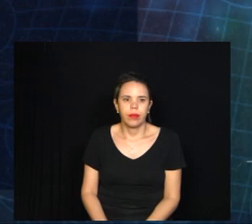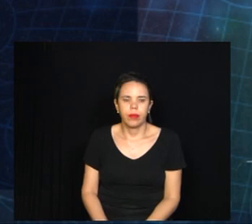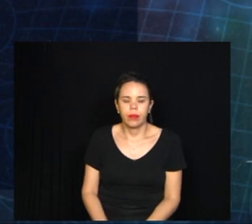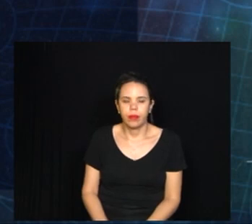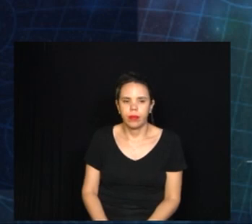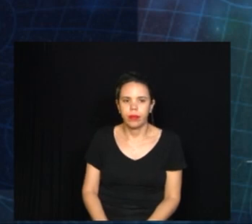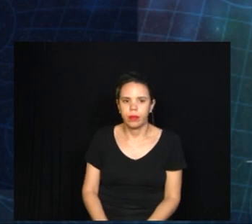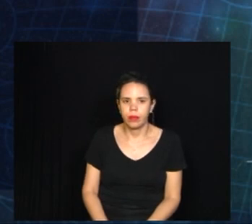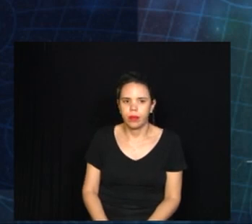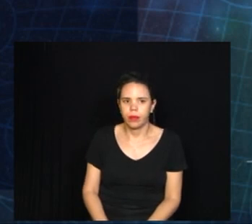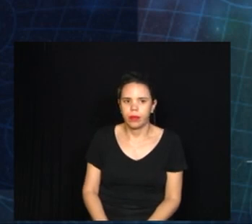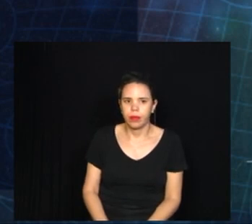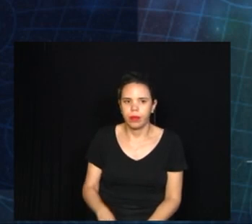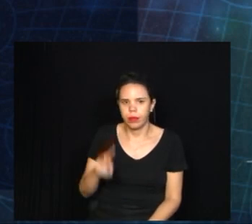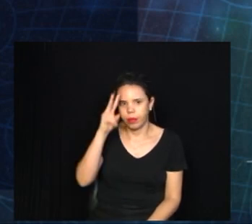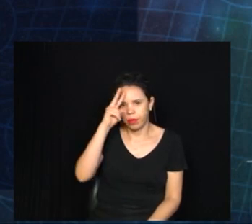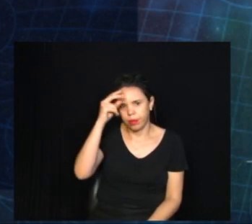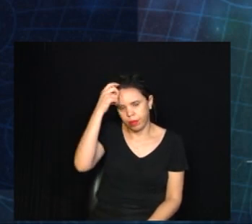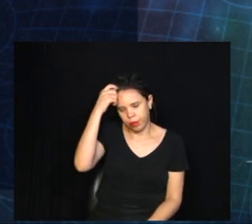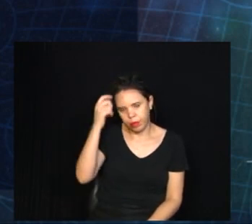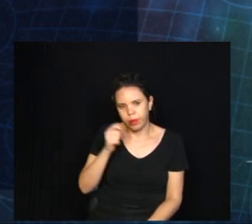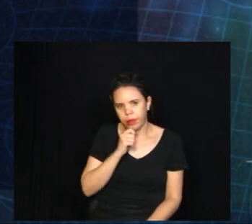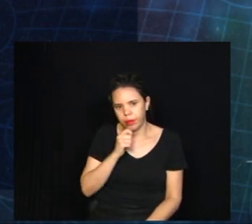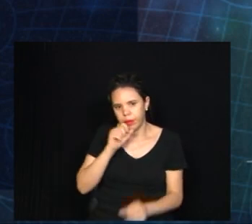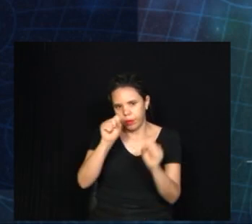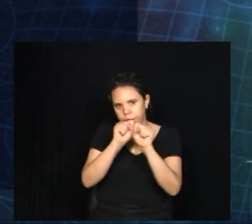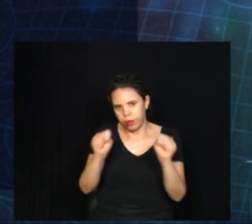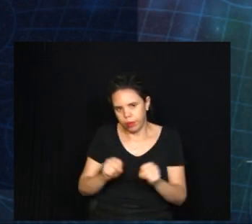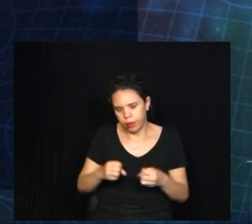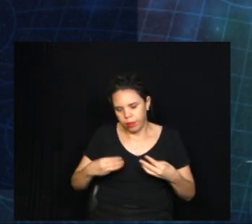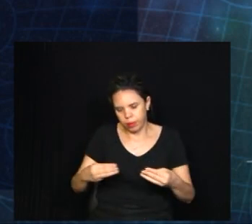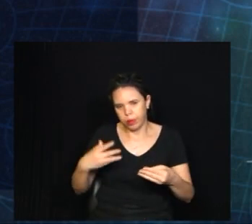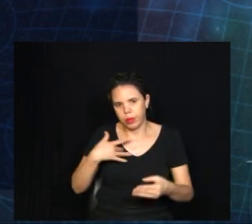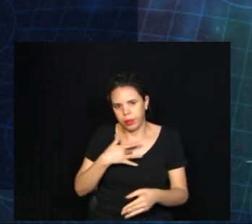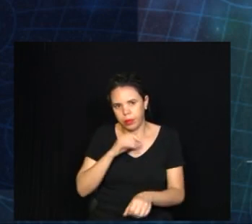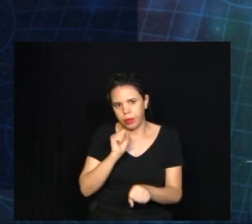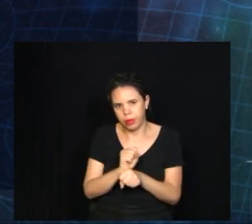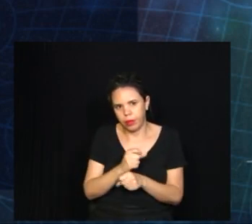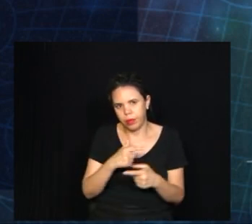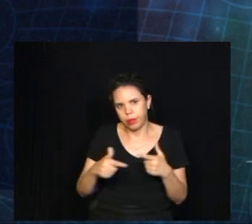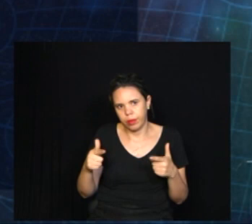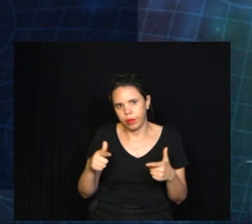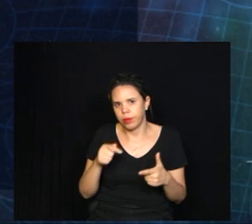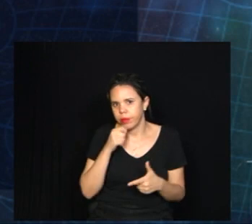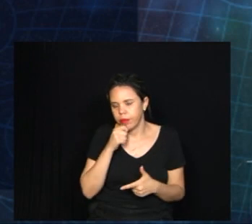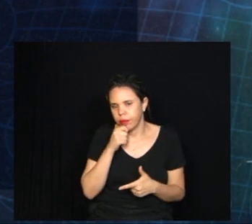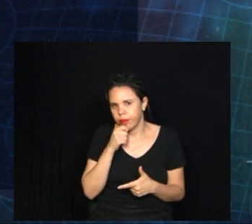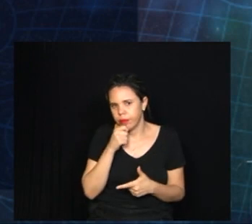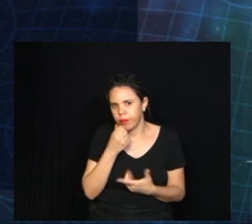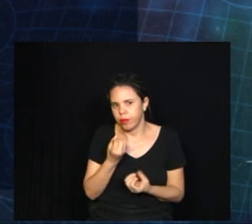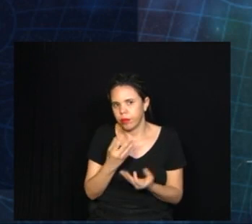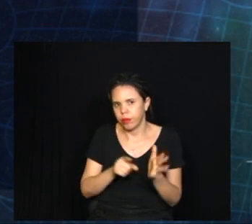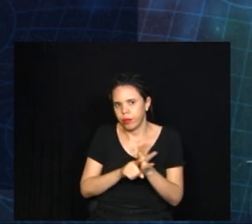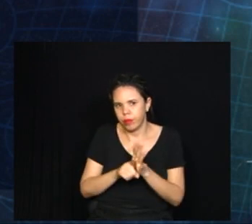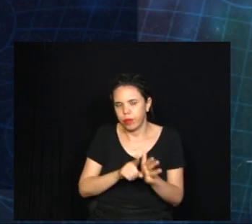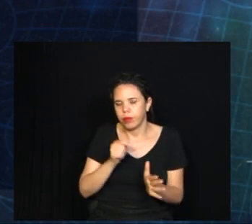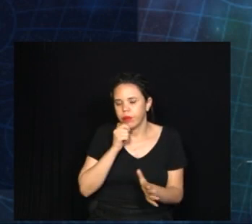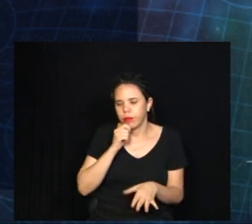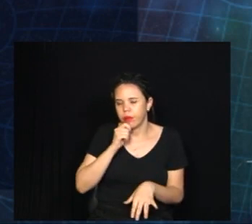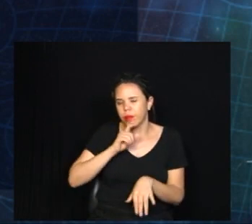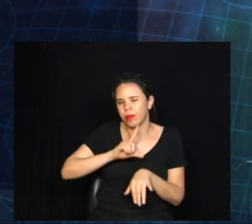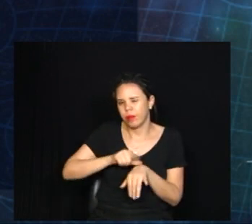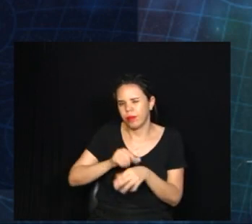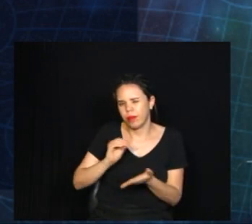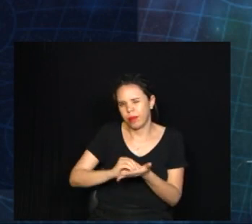138.494 casos. Lembrando que a gente ainda está com o sistema do Ministério da Saúde fora do ar, portanto esses dados eles são